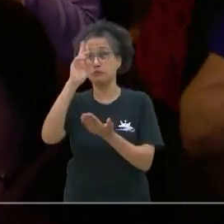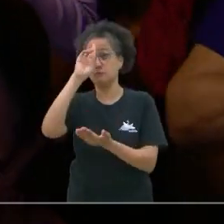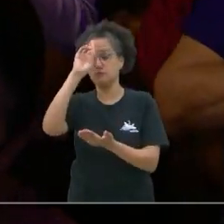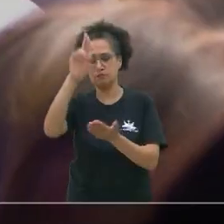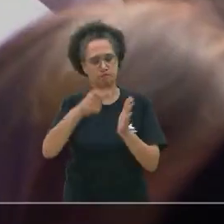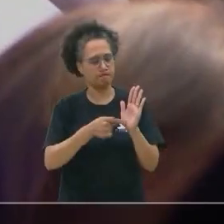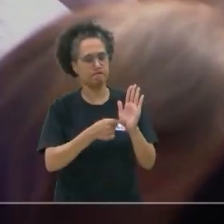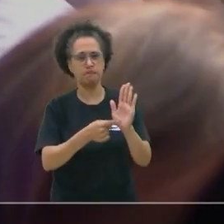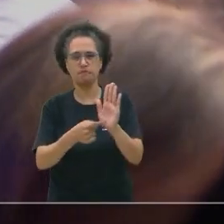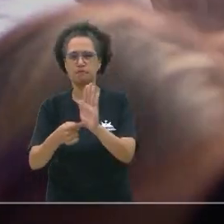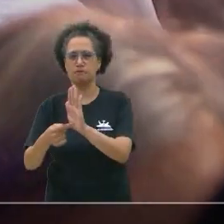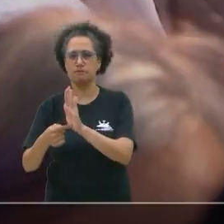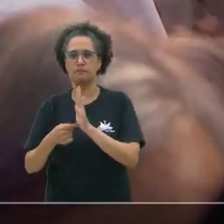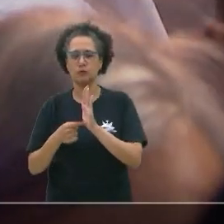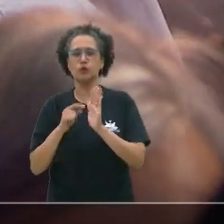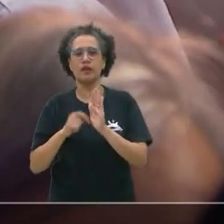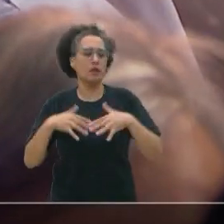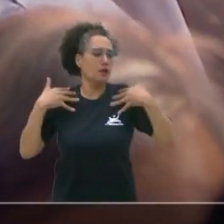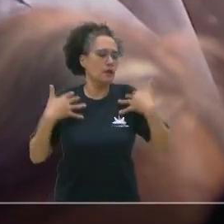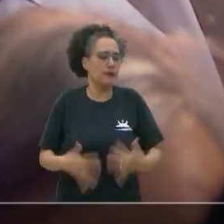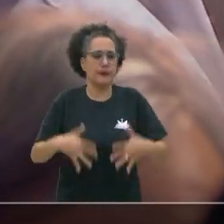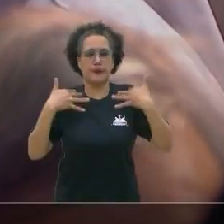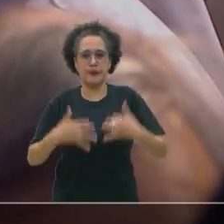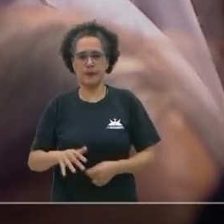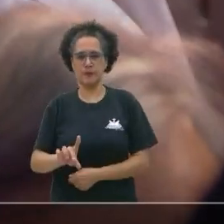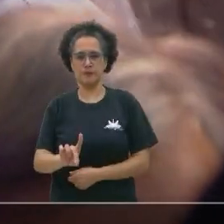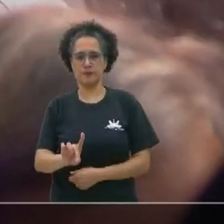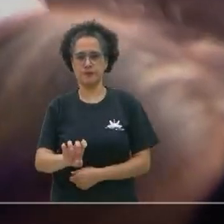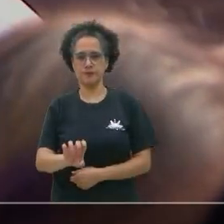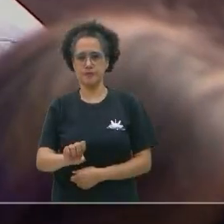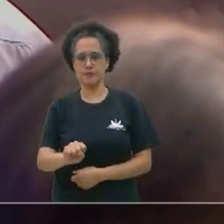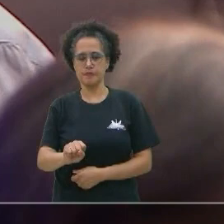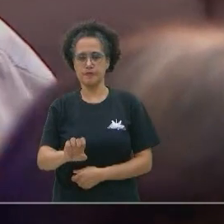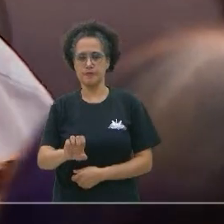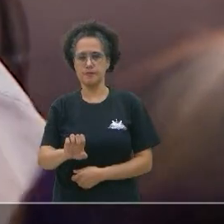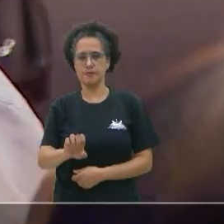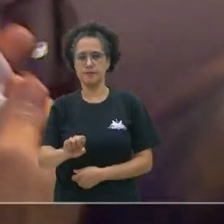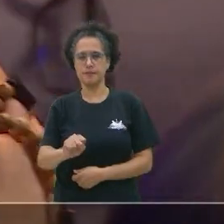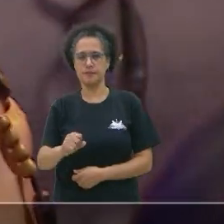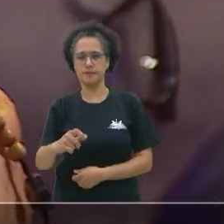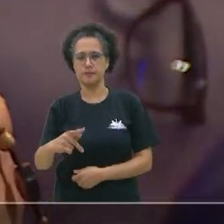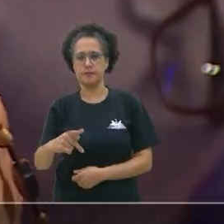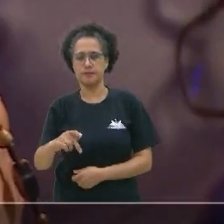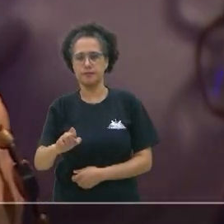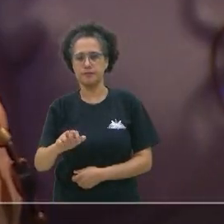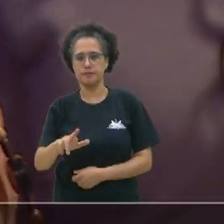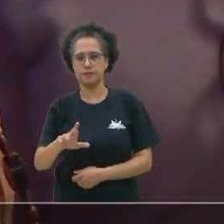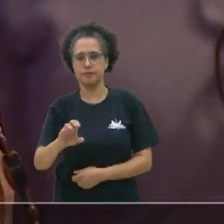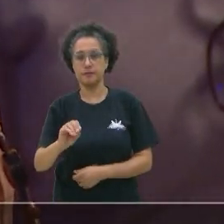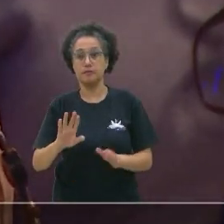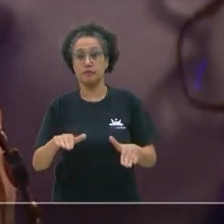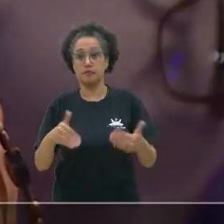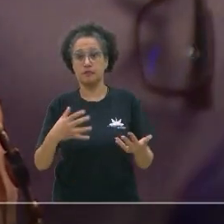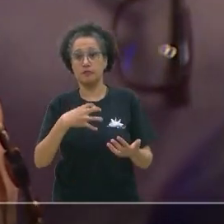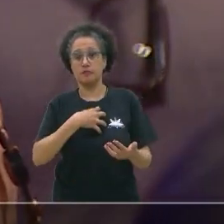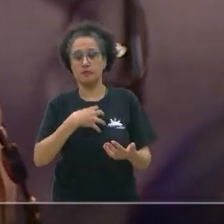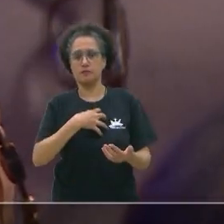mostra para mim chama-se desespero. Talvez esse seja o sentimento que você esteja vivendo